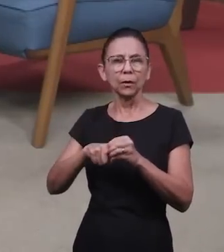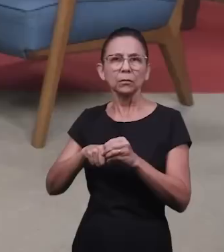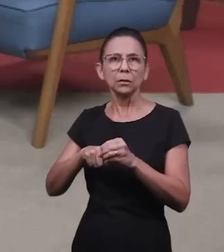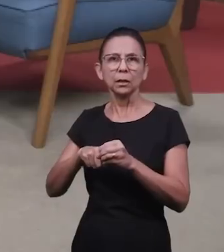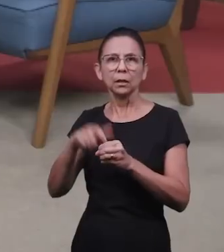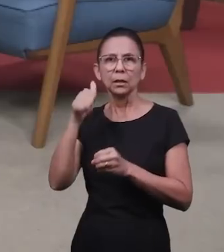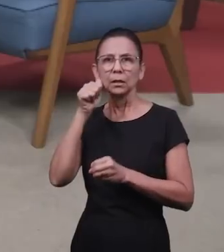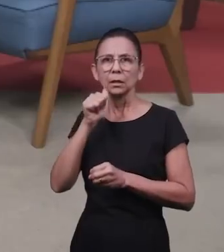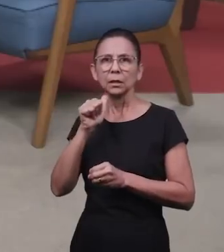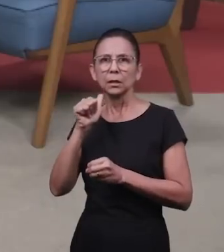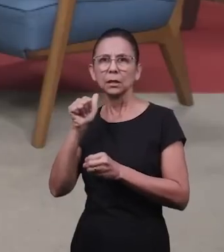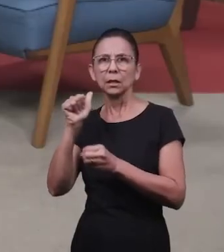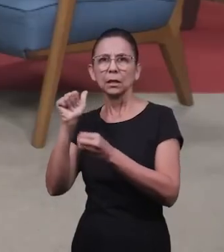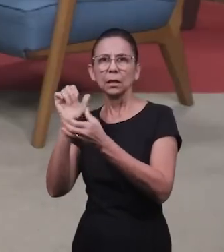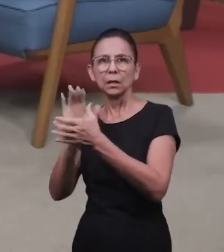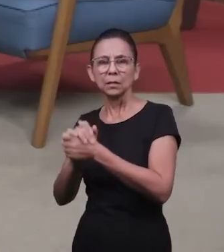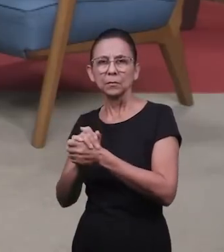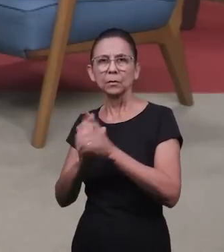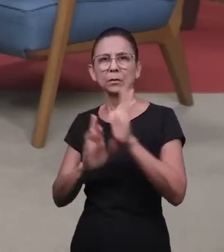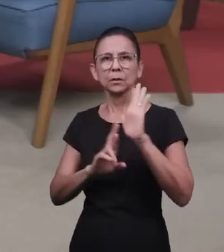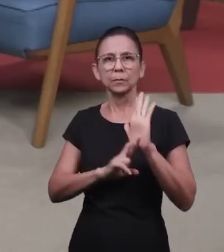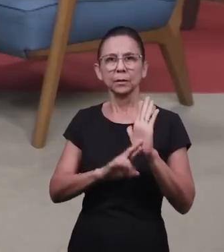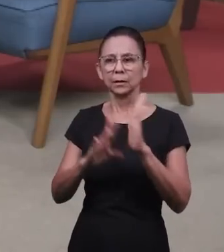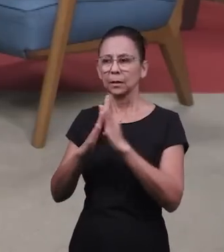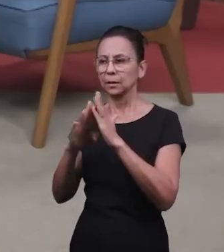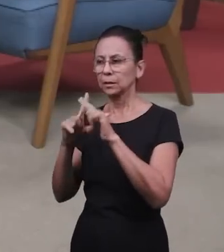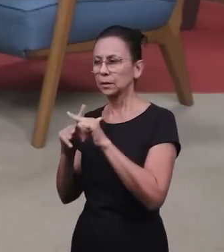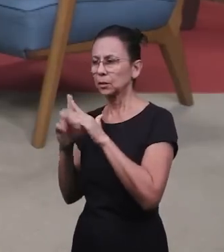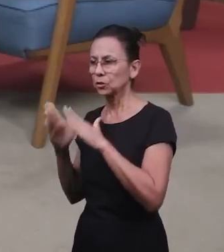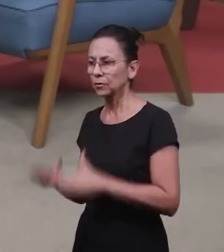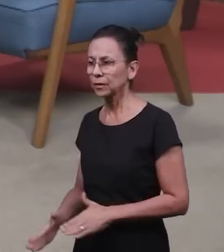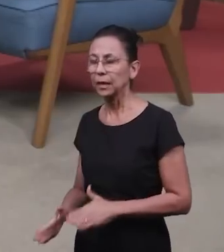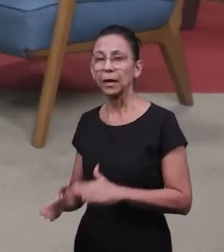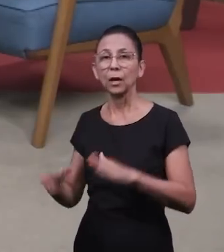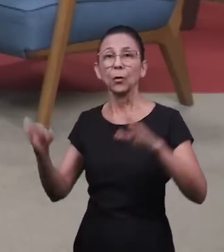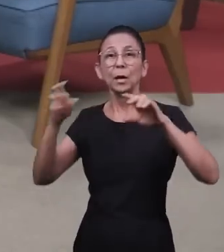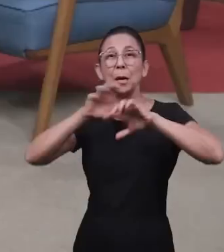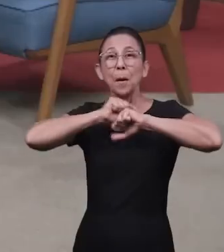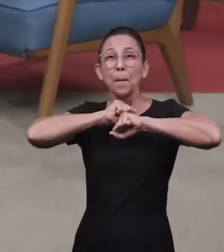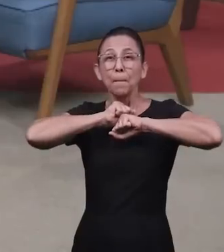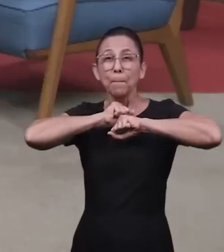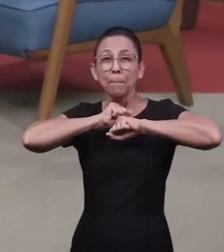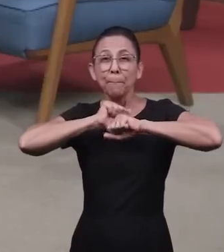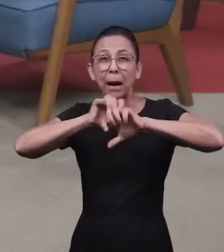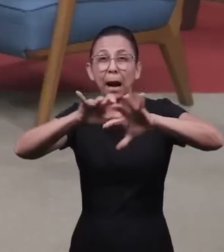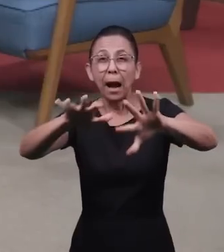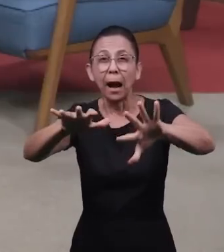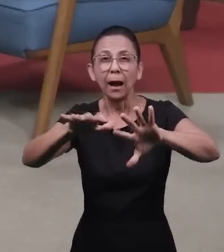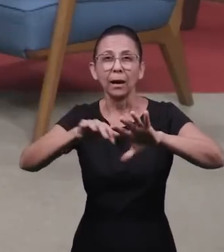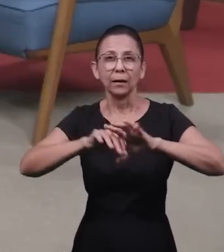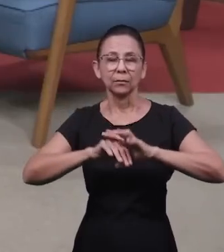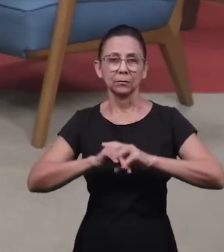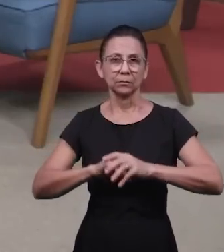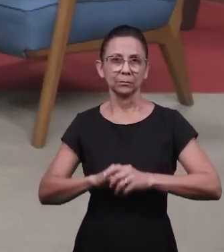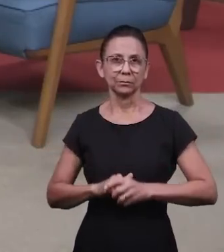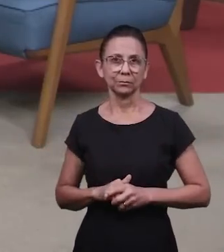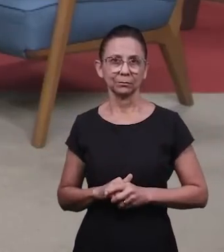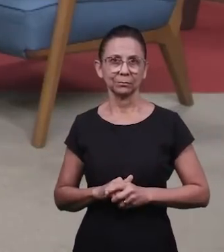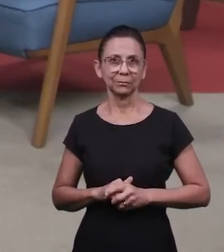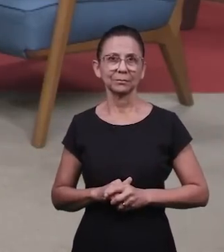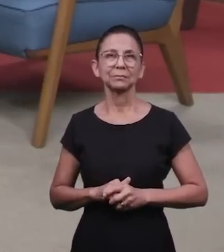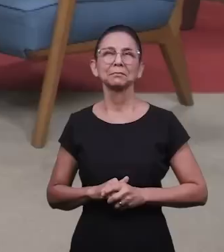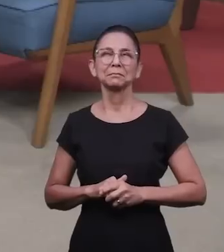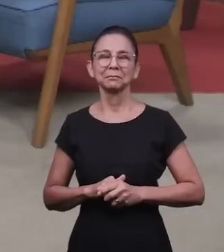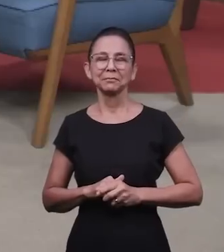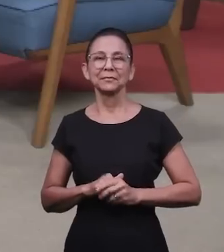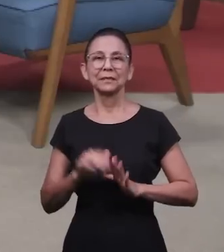ele vem. E a igreja que está cheia do Espírito Santo acaba por repercutir isso também. Repercute, e esse texto é notável